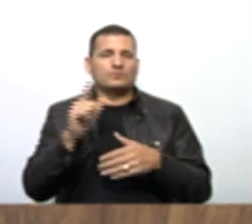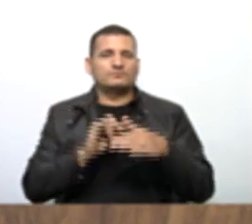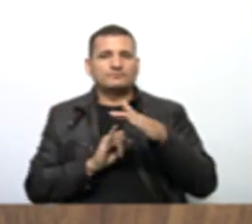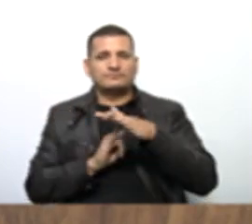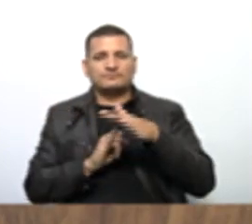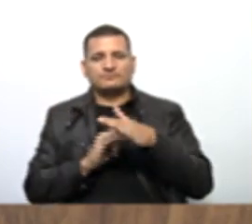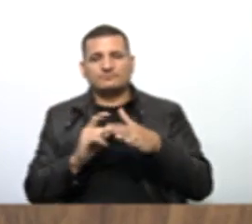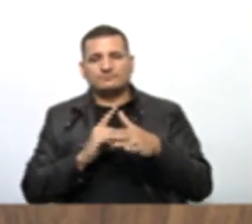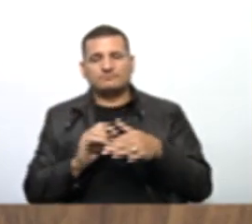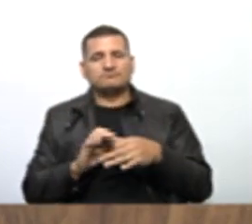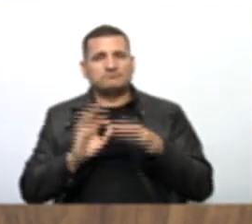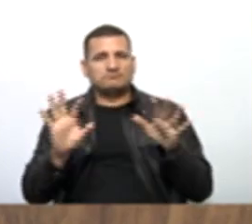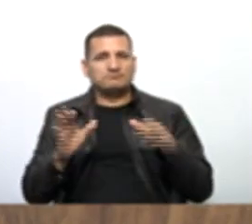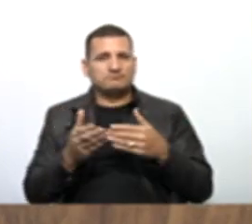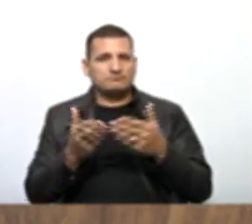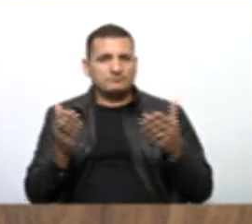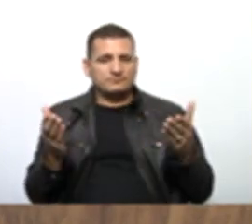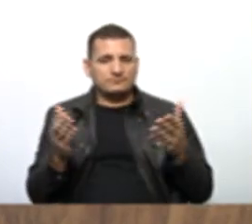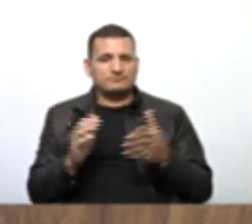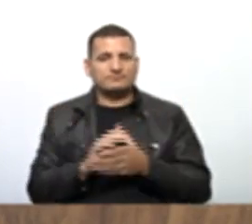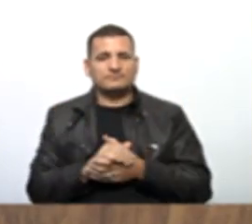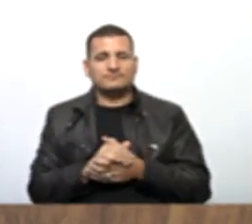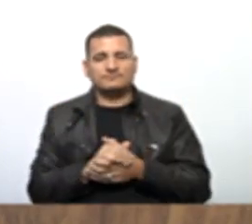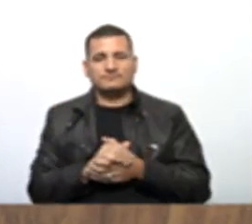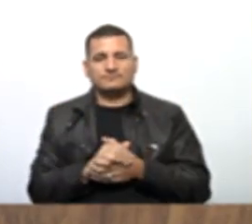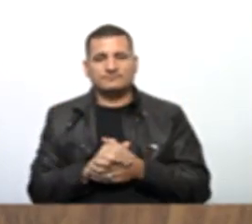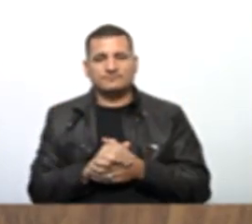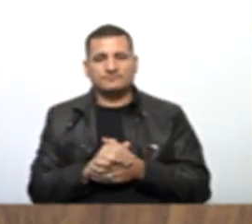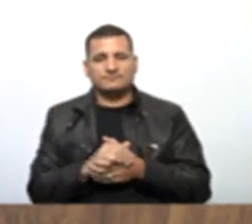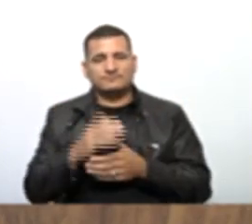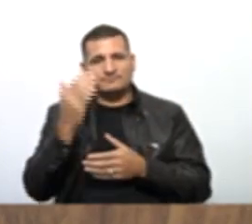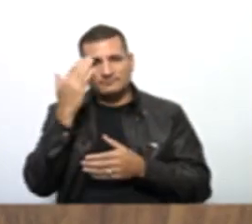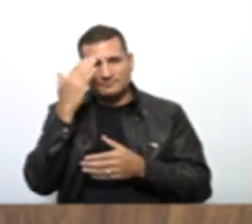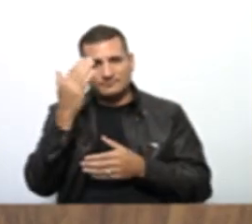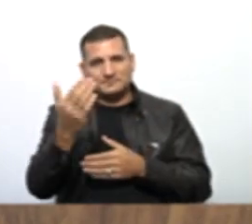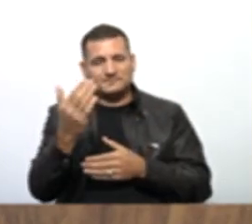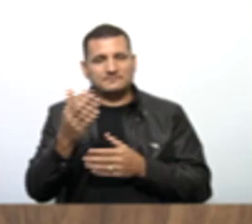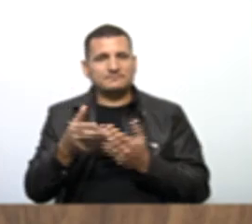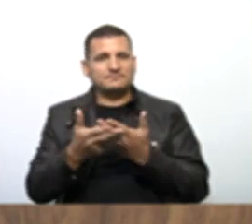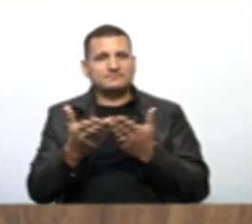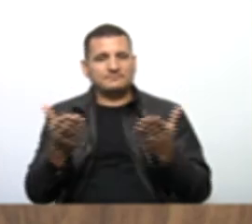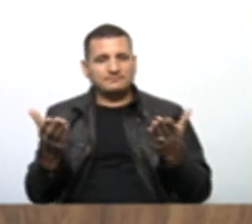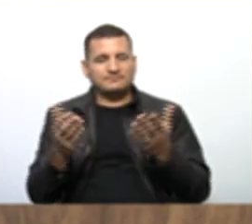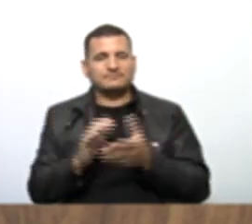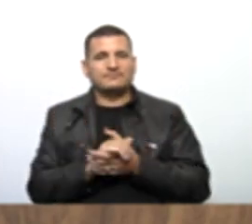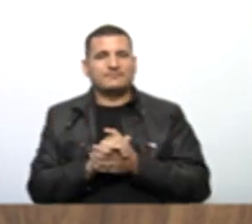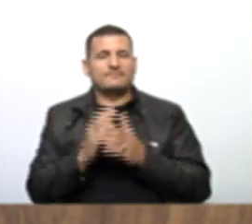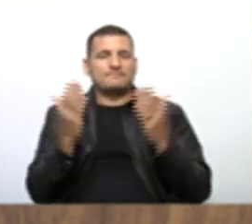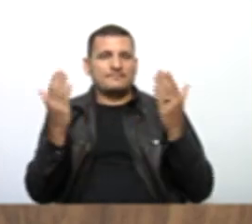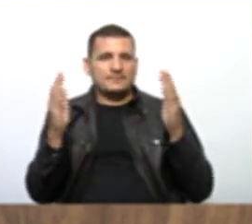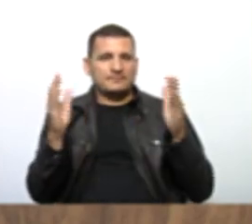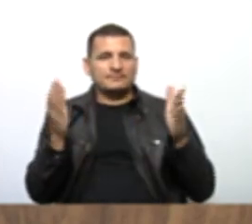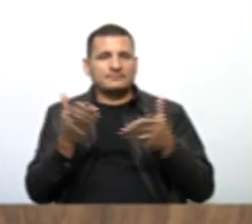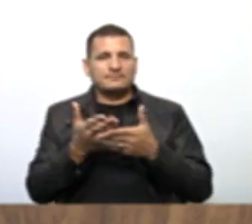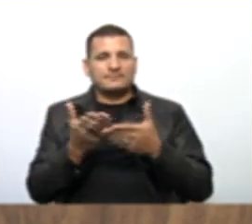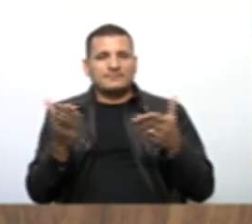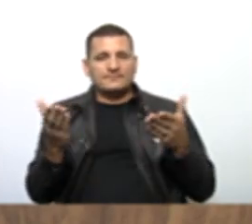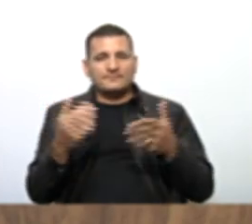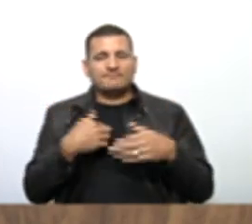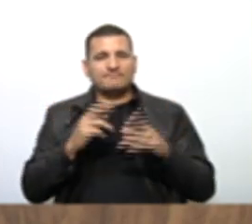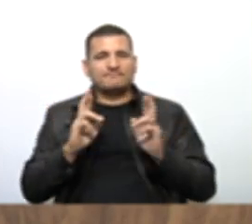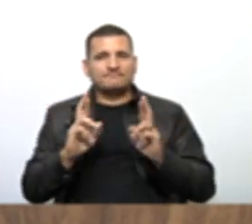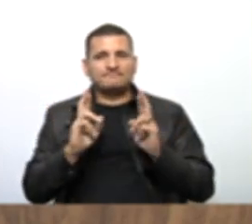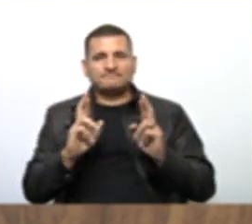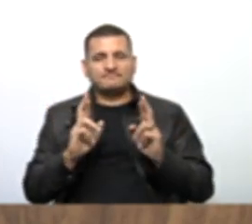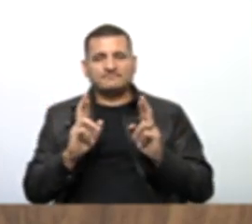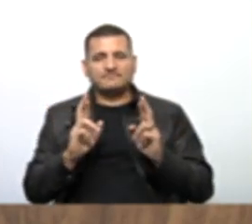e fica disponível pra vocês é bom então aqui agradecer a participação de vocês estão de parabéns é a gente espera